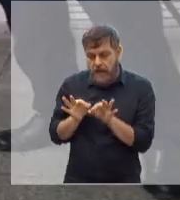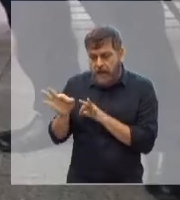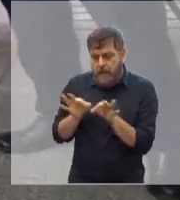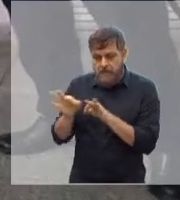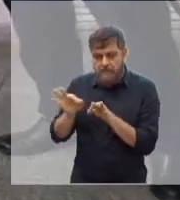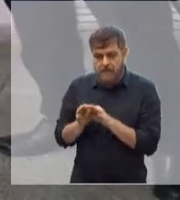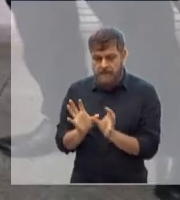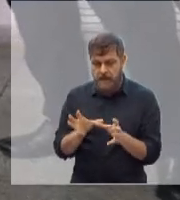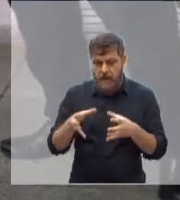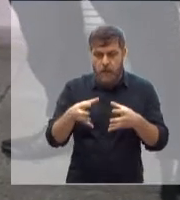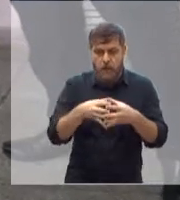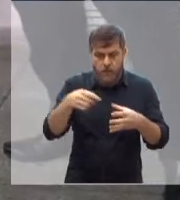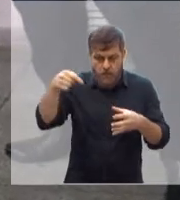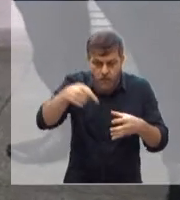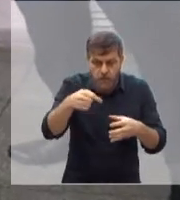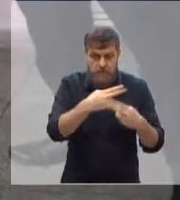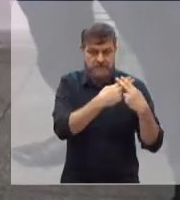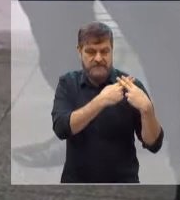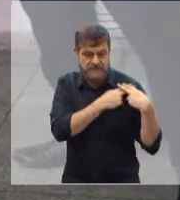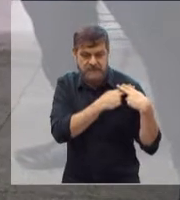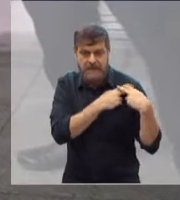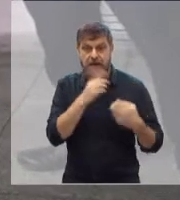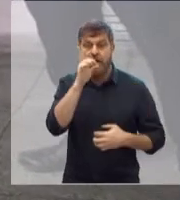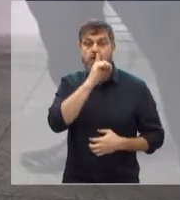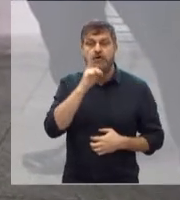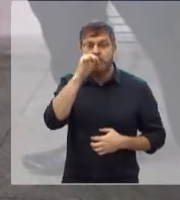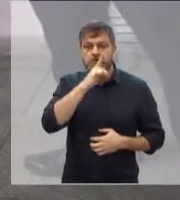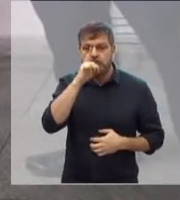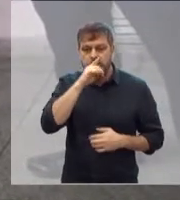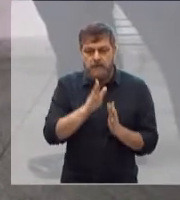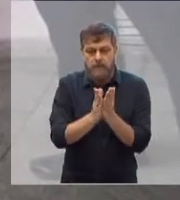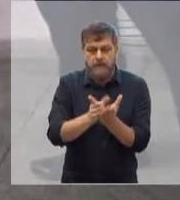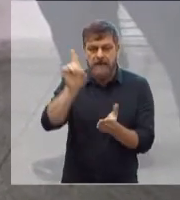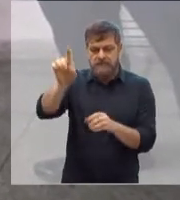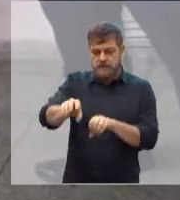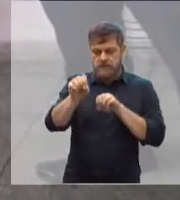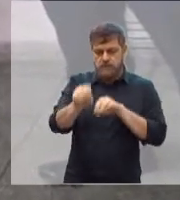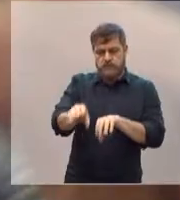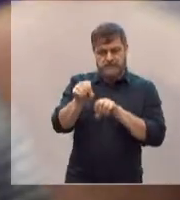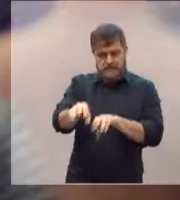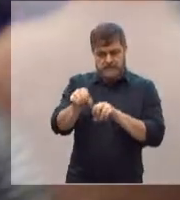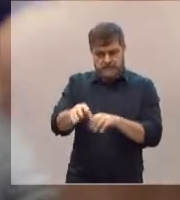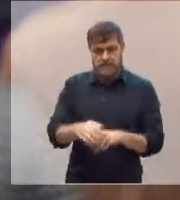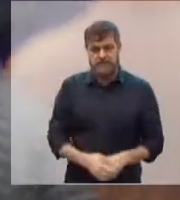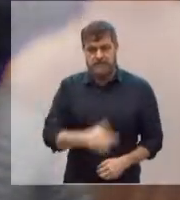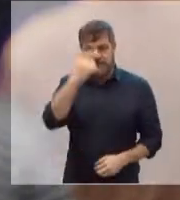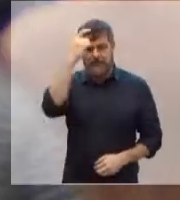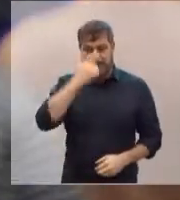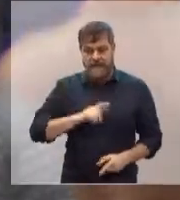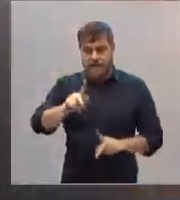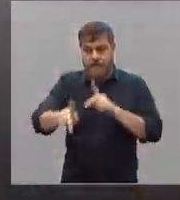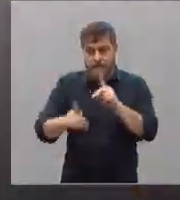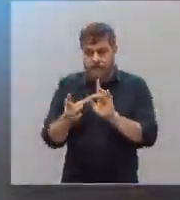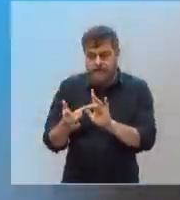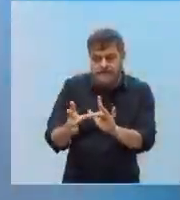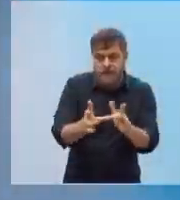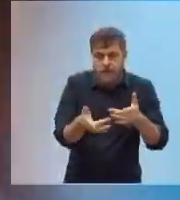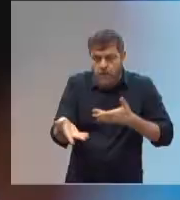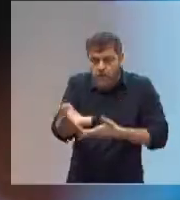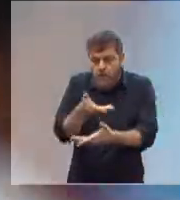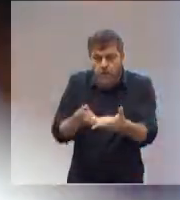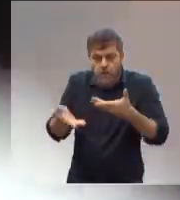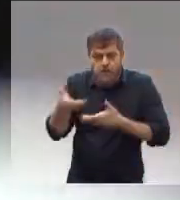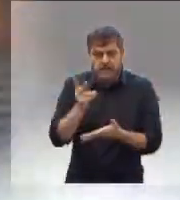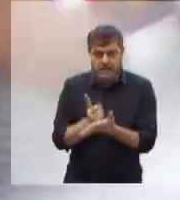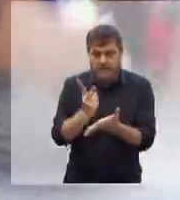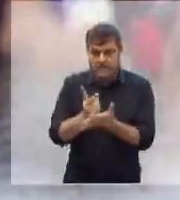professor que prepara os professores para lecionar o tema de domingo. Então, o meu contato com a